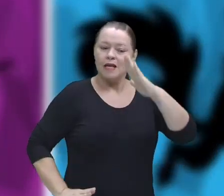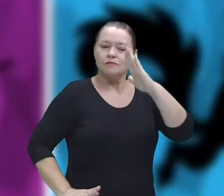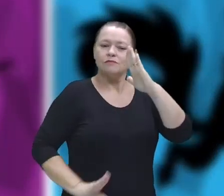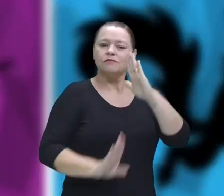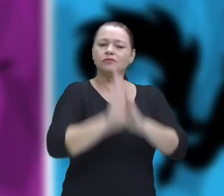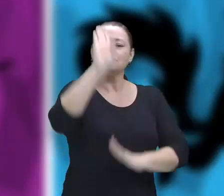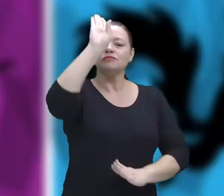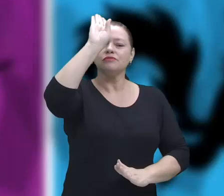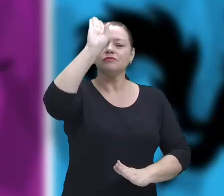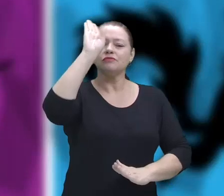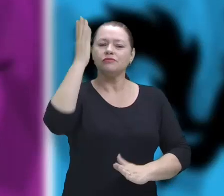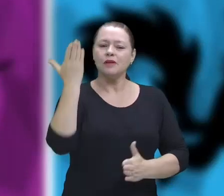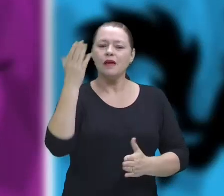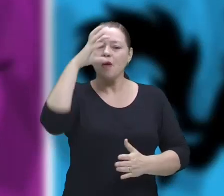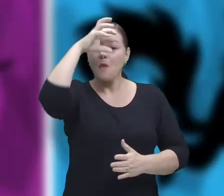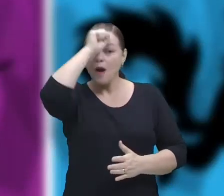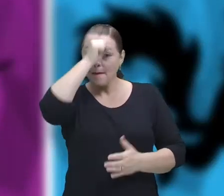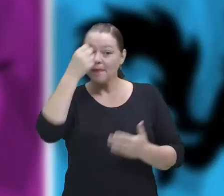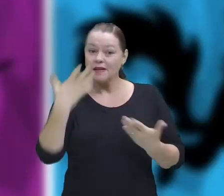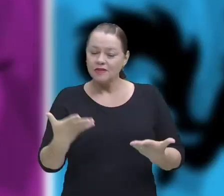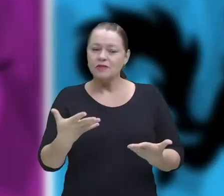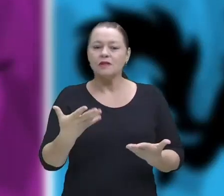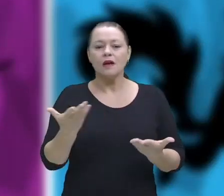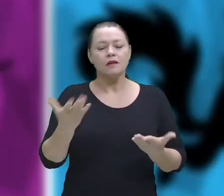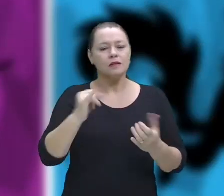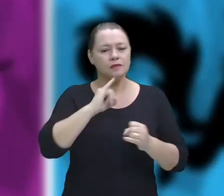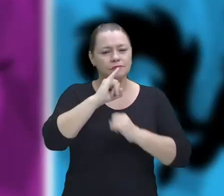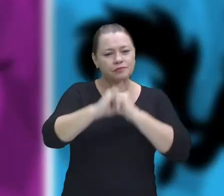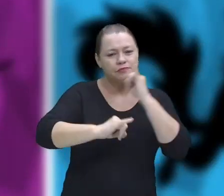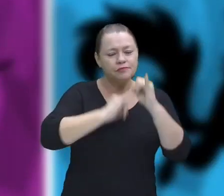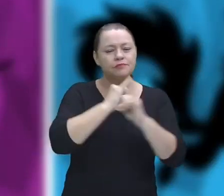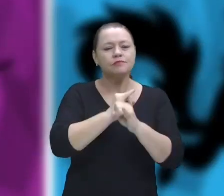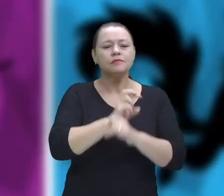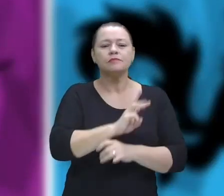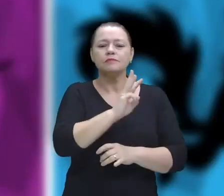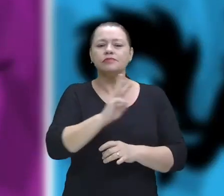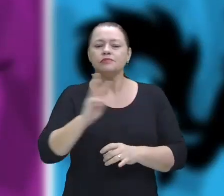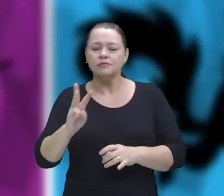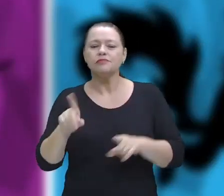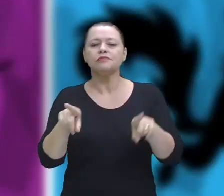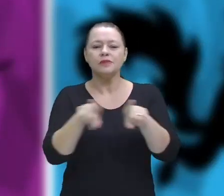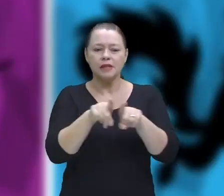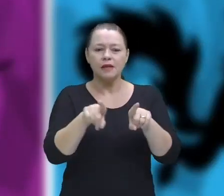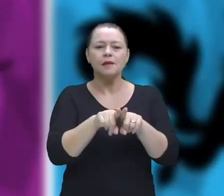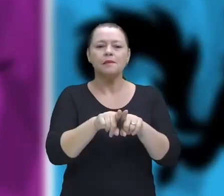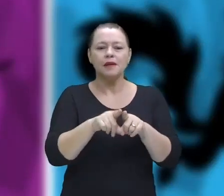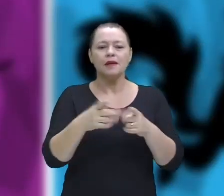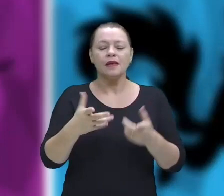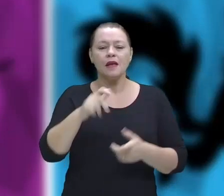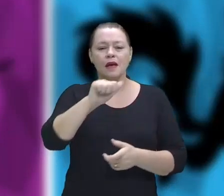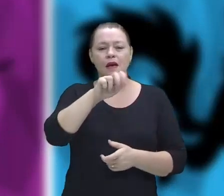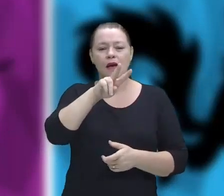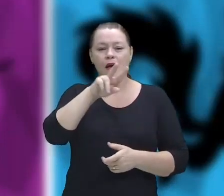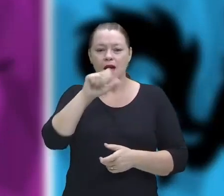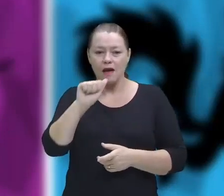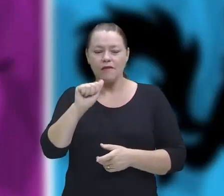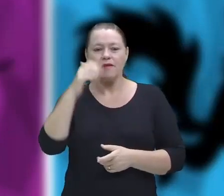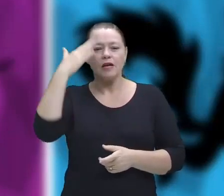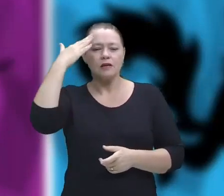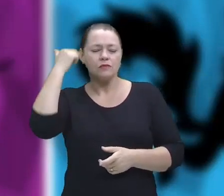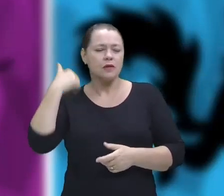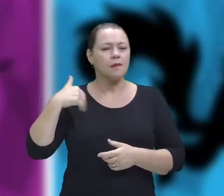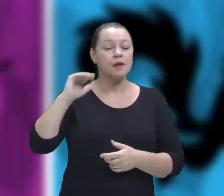educação. Então acessem os nossos canais de ambiente virtual de aprendizagem, AVA e Saber Mais. Eu